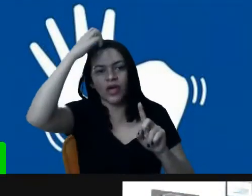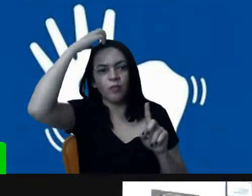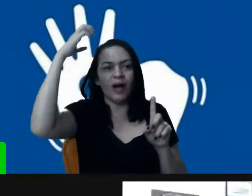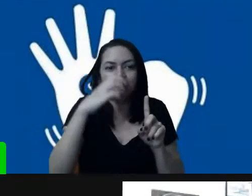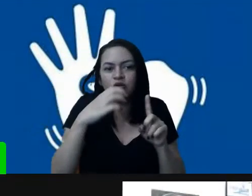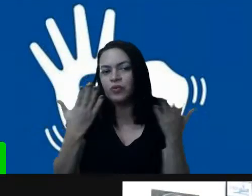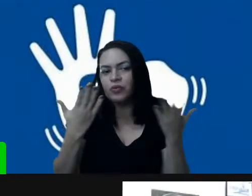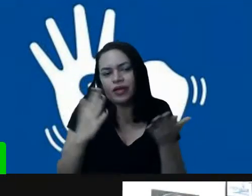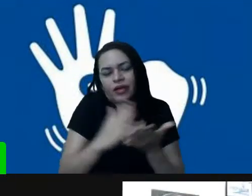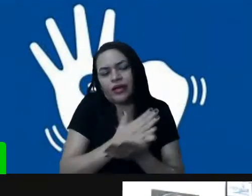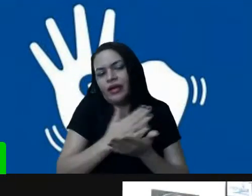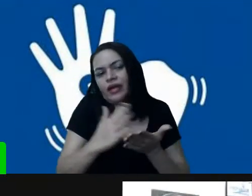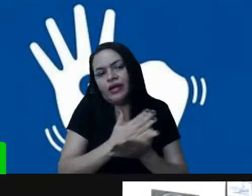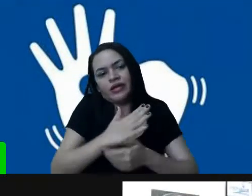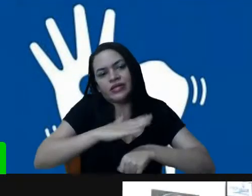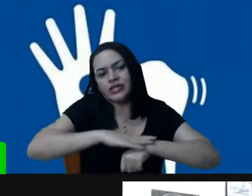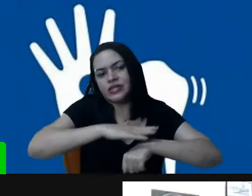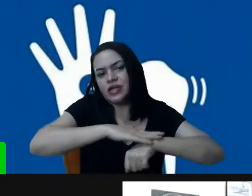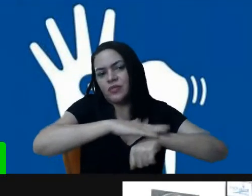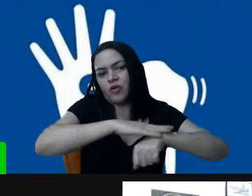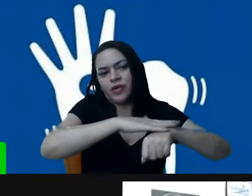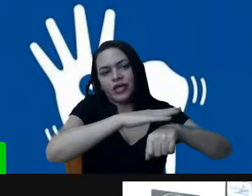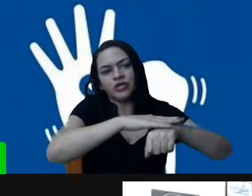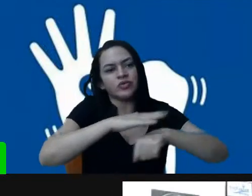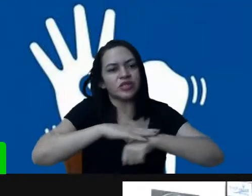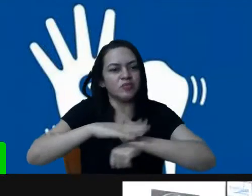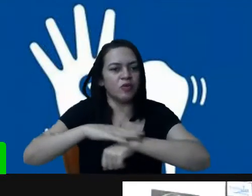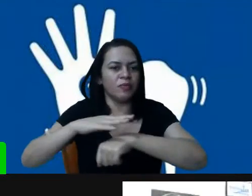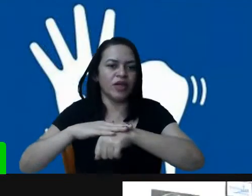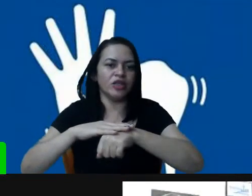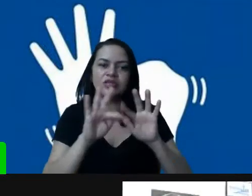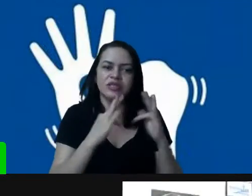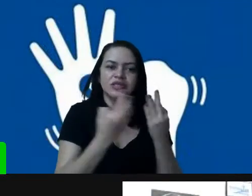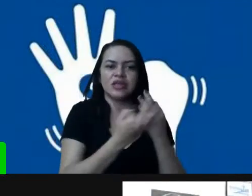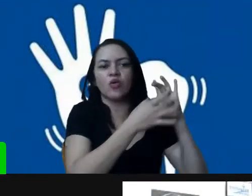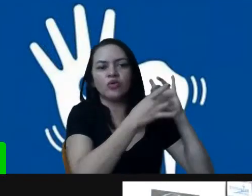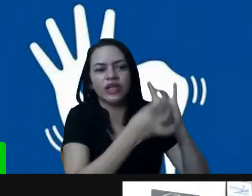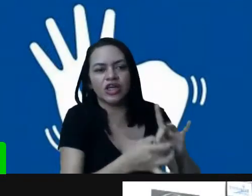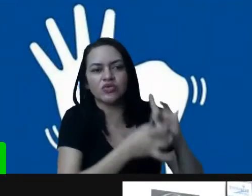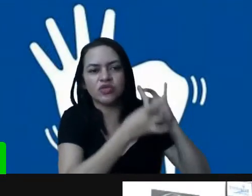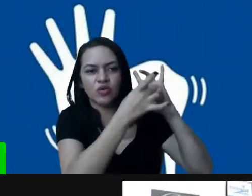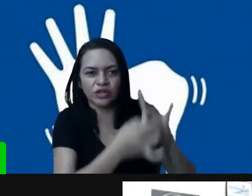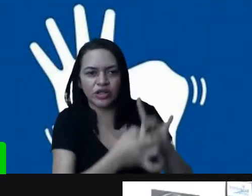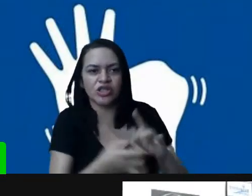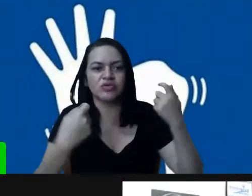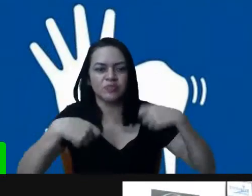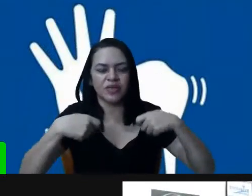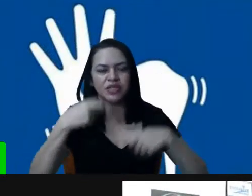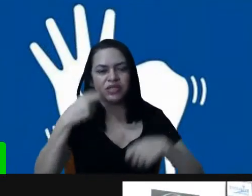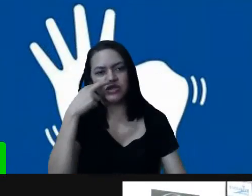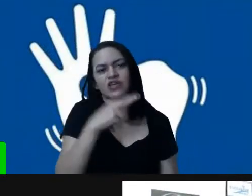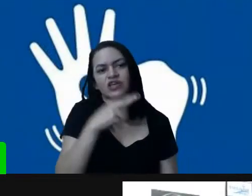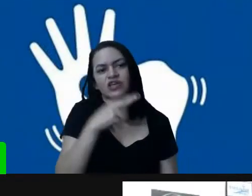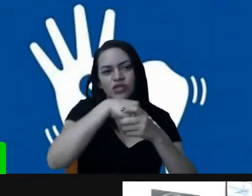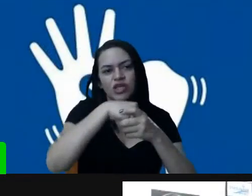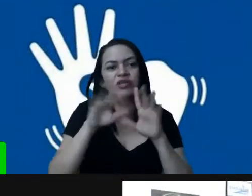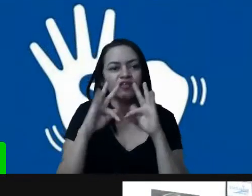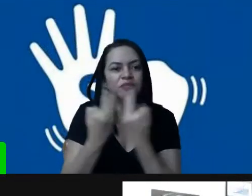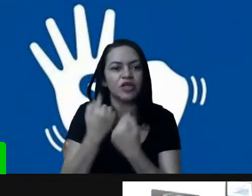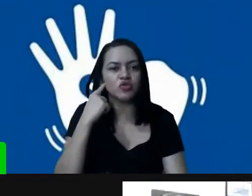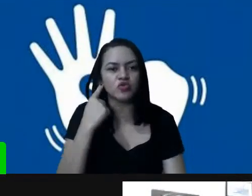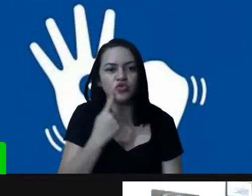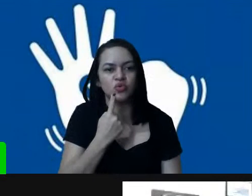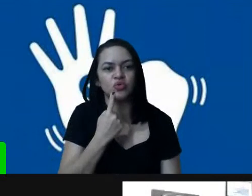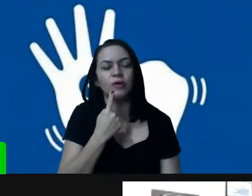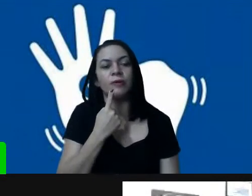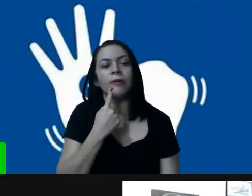é culpável, porque existem momentos e momentos, existem contextos e contextos que precisam ser vistos dentro da família